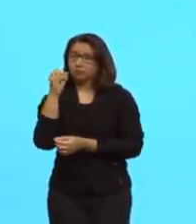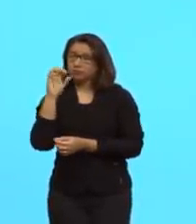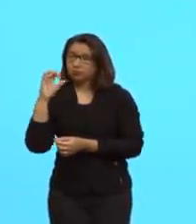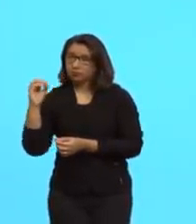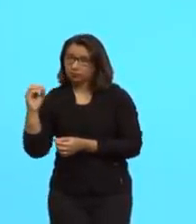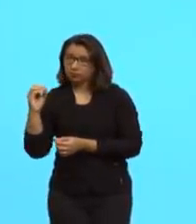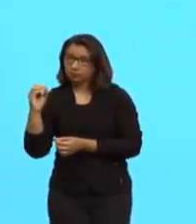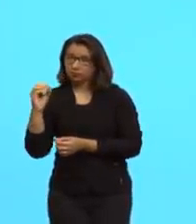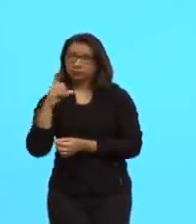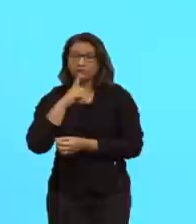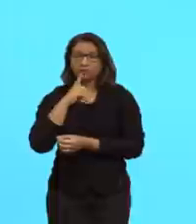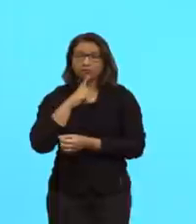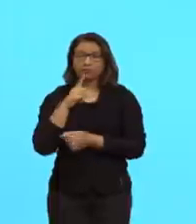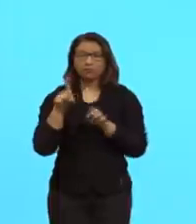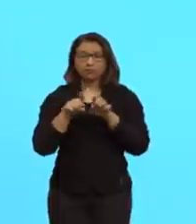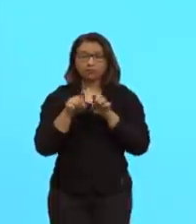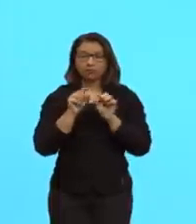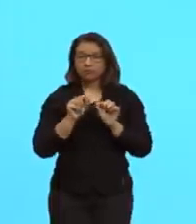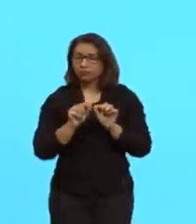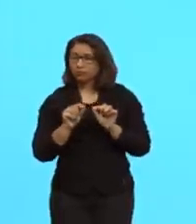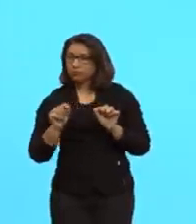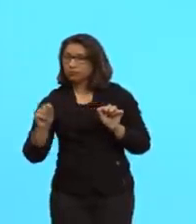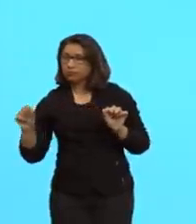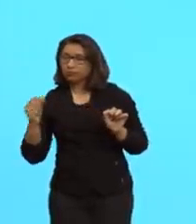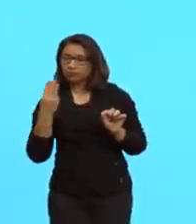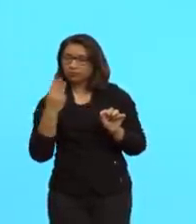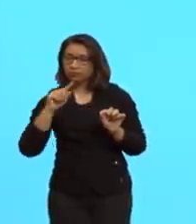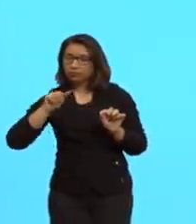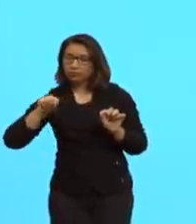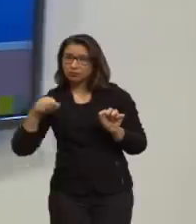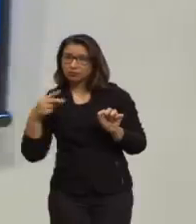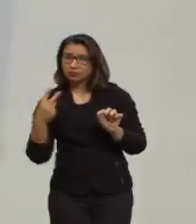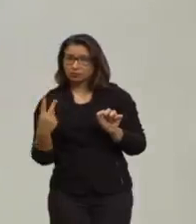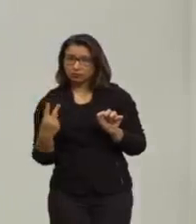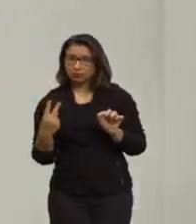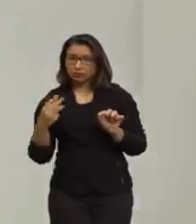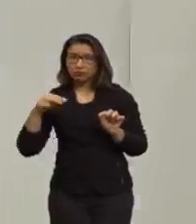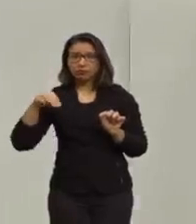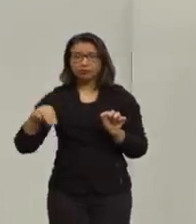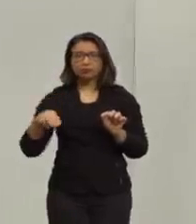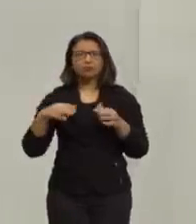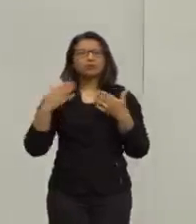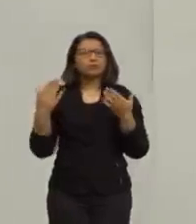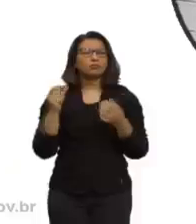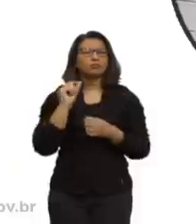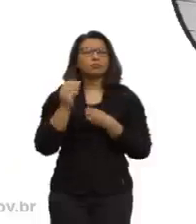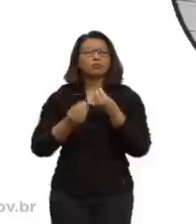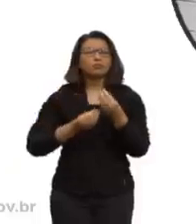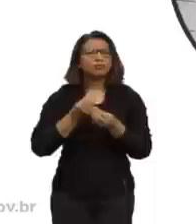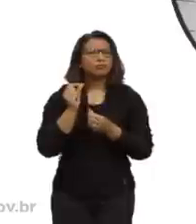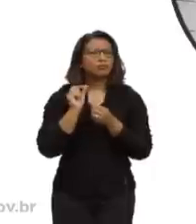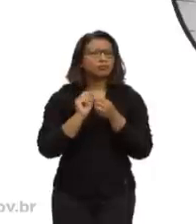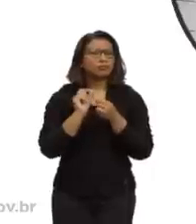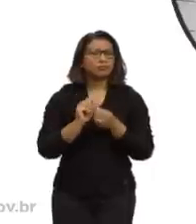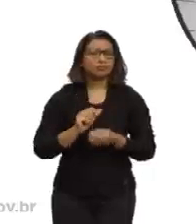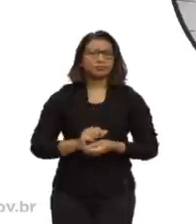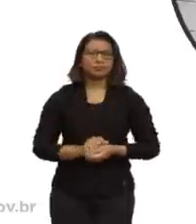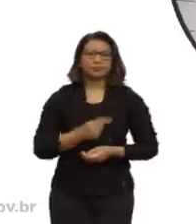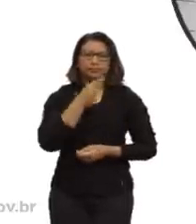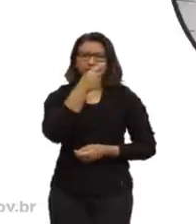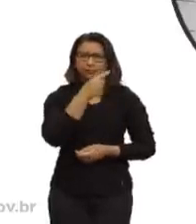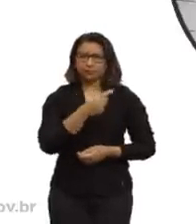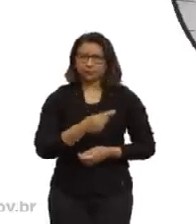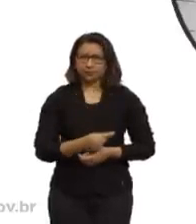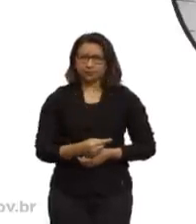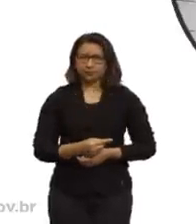um comprimento de 13,20. Tá? Vamos ver o que, que nós fizemos, ó, bem certinho.